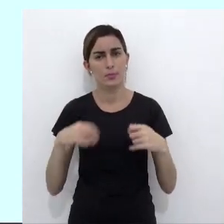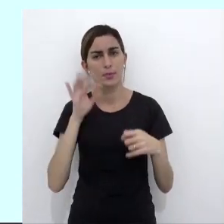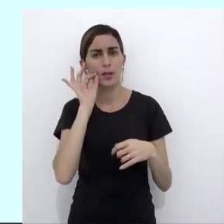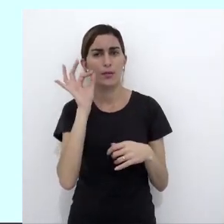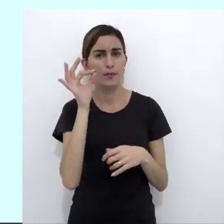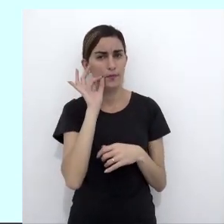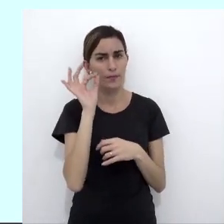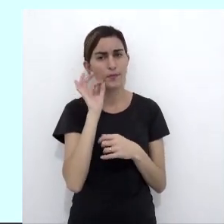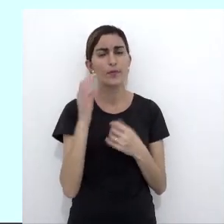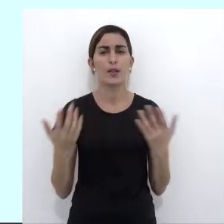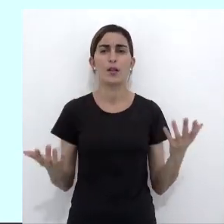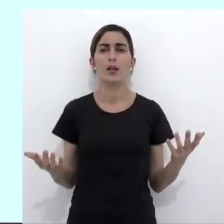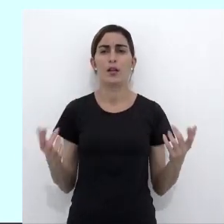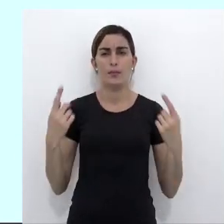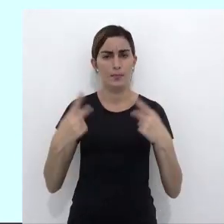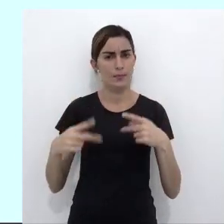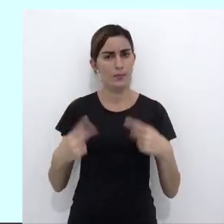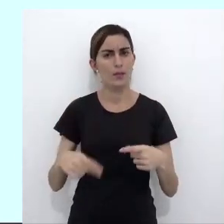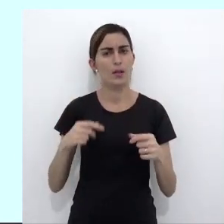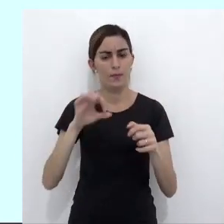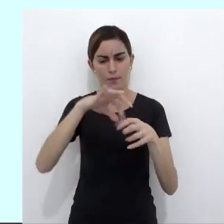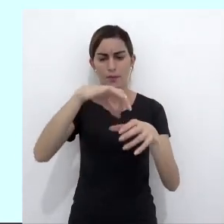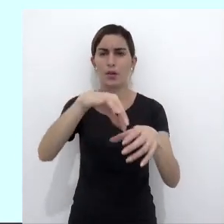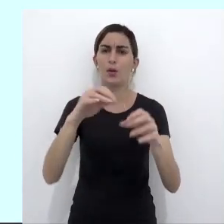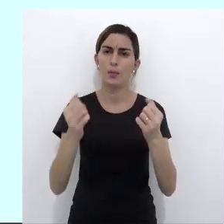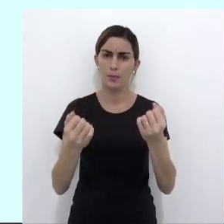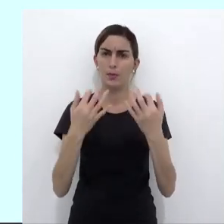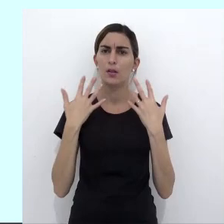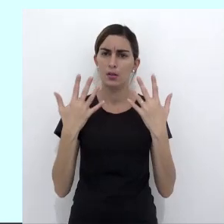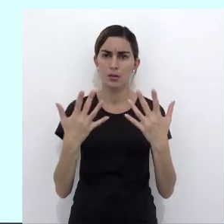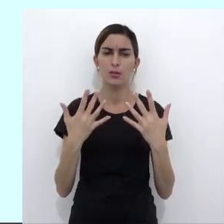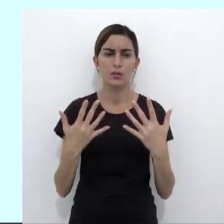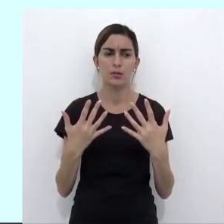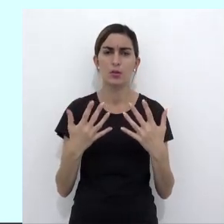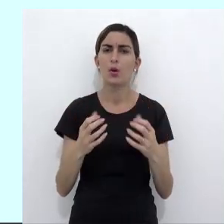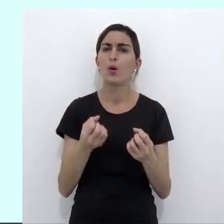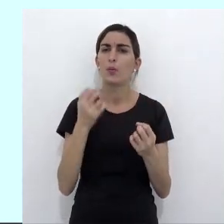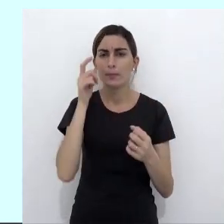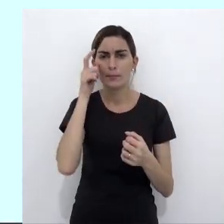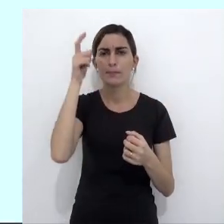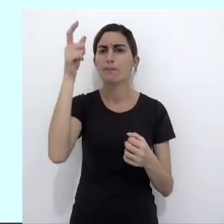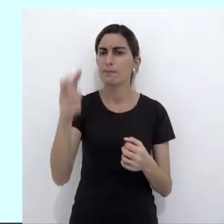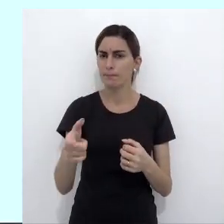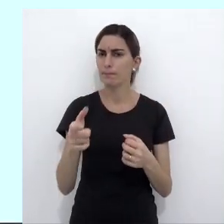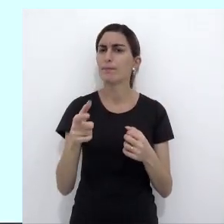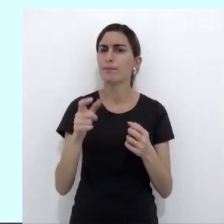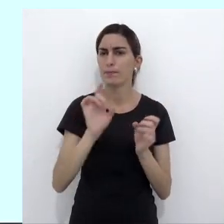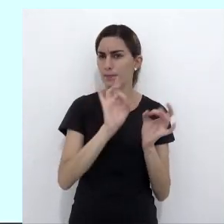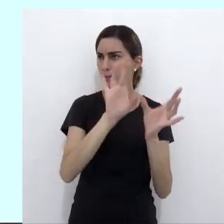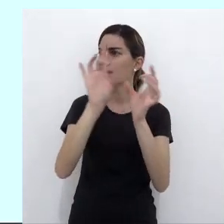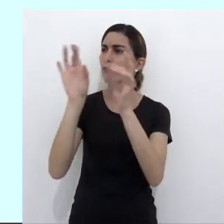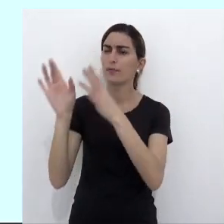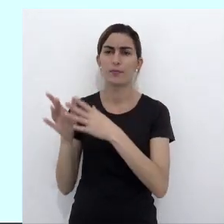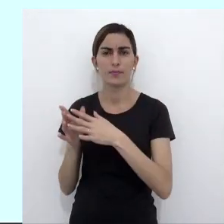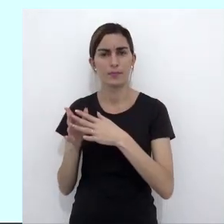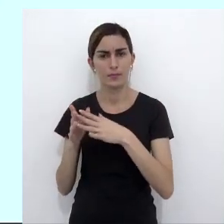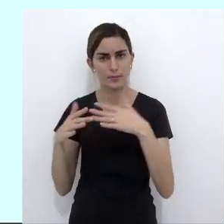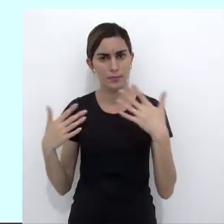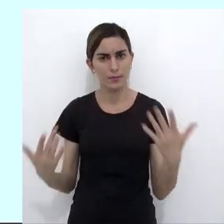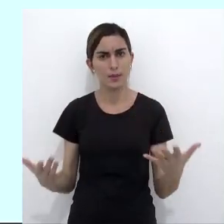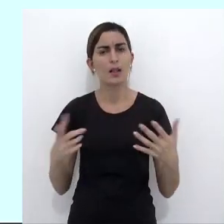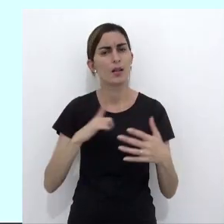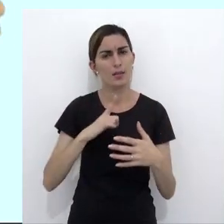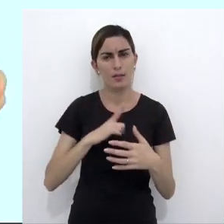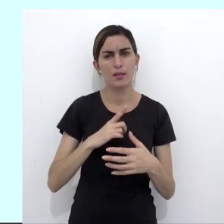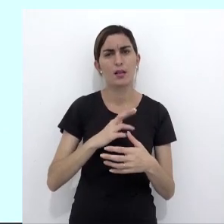café ele era plantado no Brasil com o interesse de ser exportado. Não é? Possuía